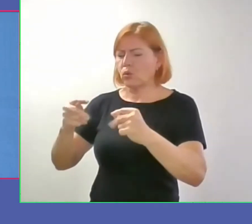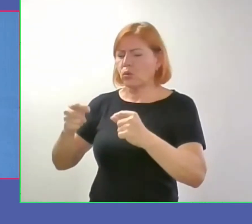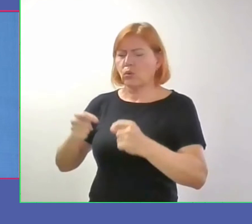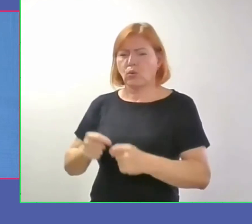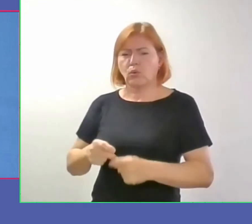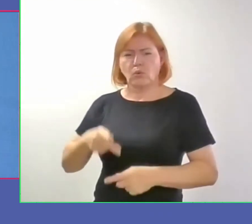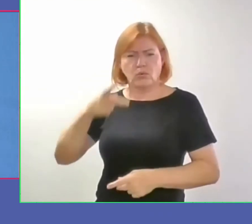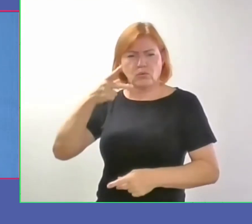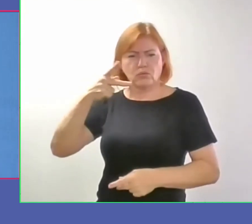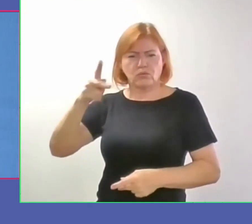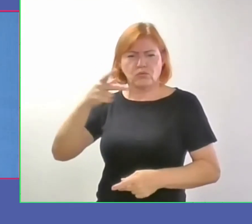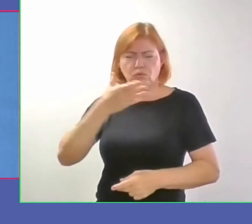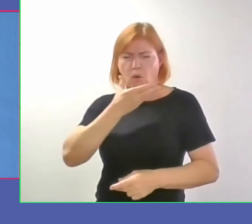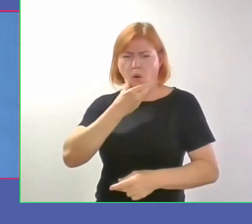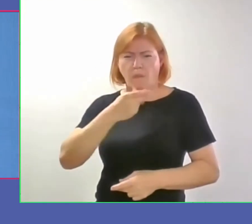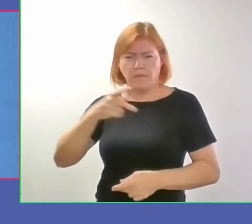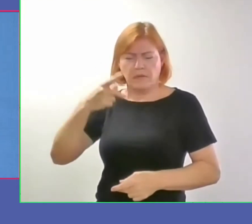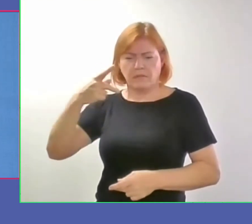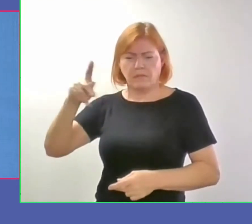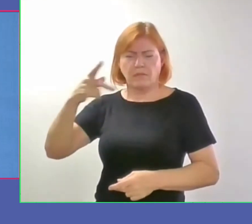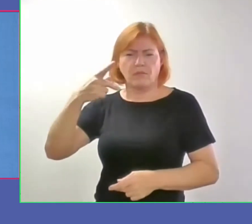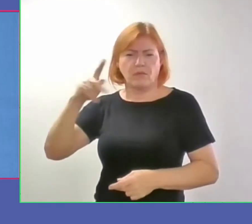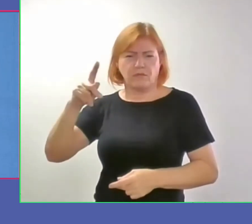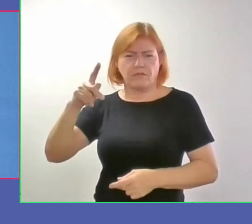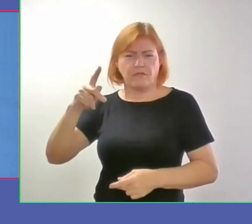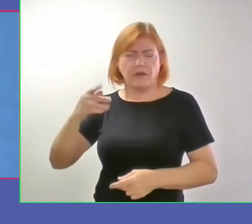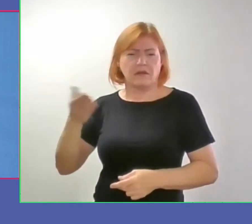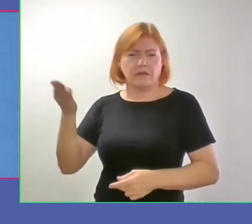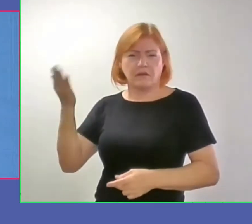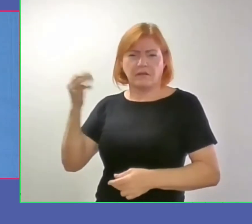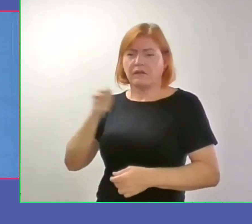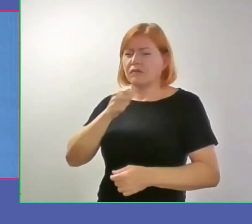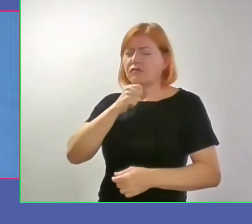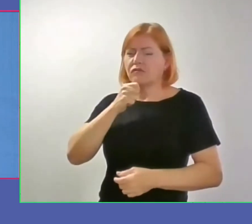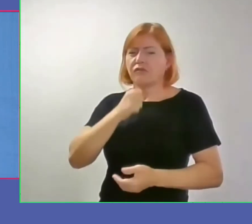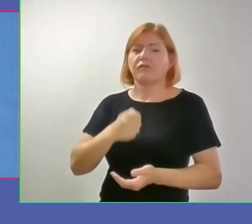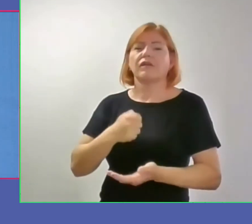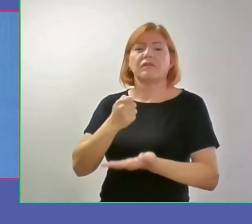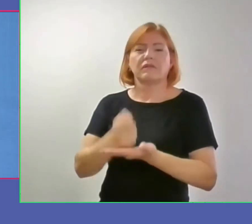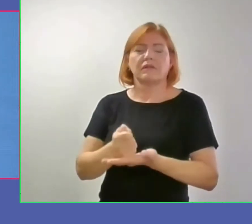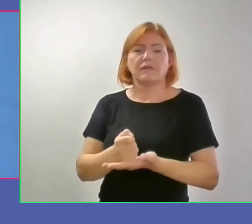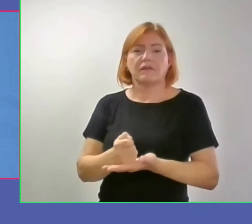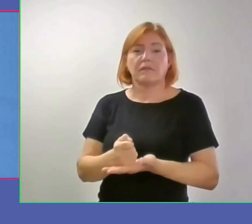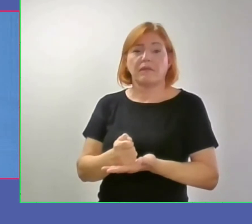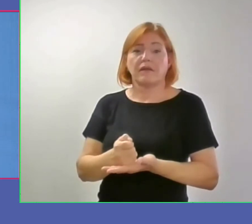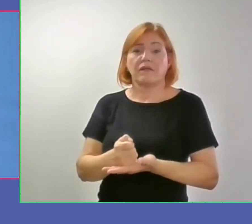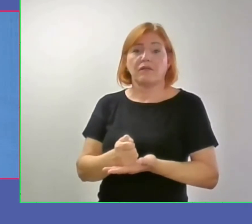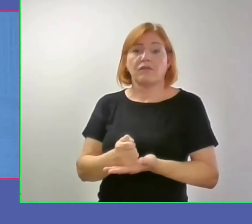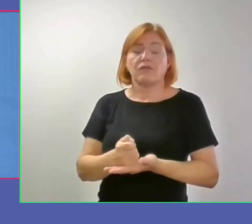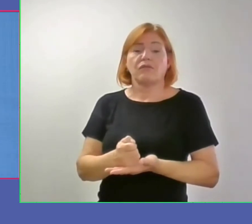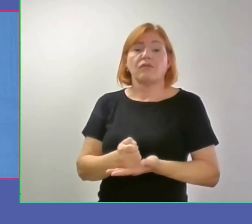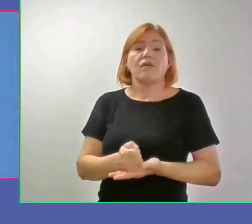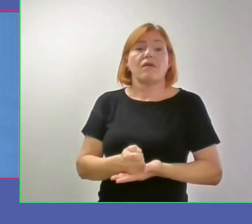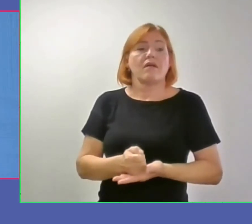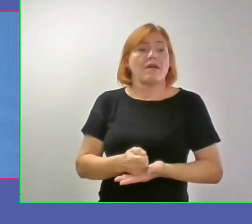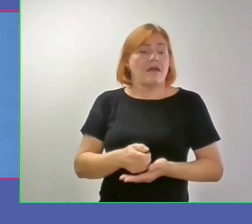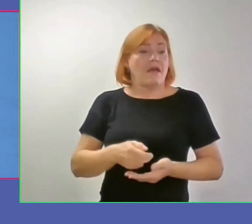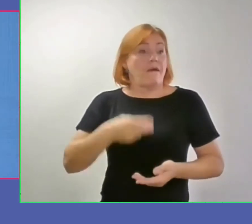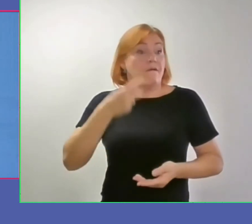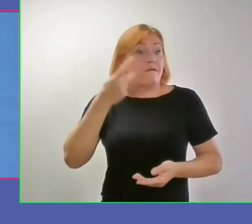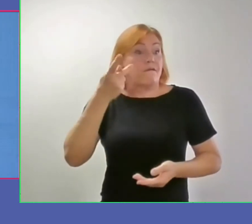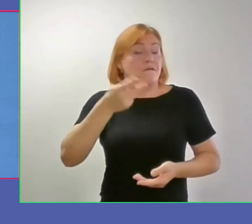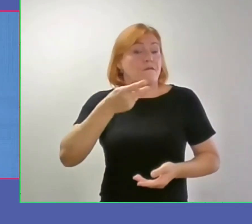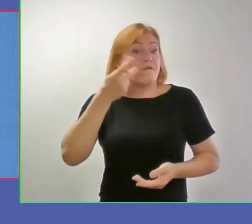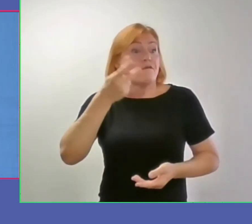só: profetizaram a respeito de Cristo. João Batista era maior dentre todos os profetas,